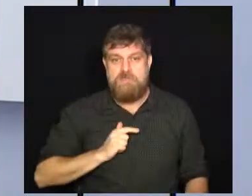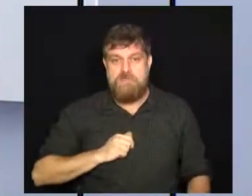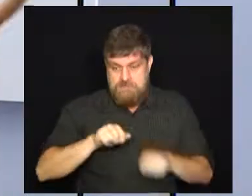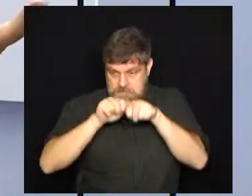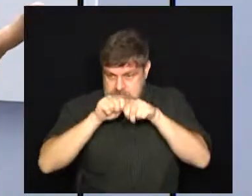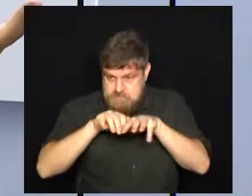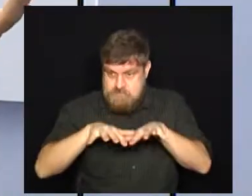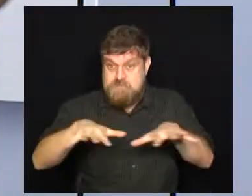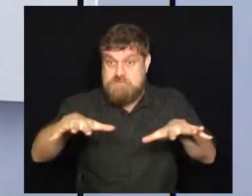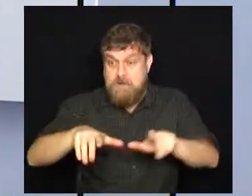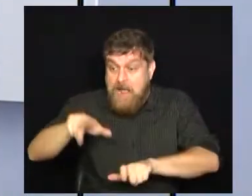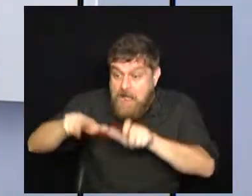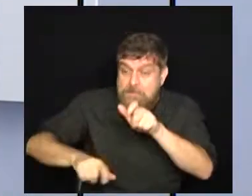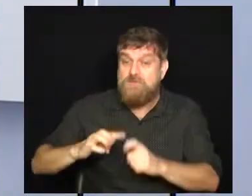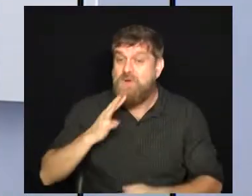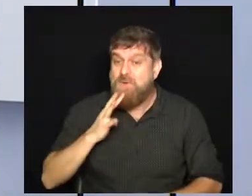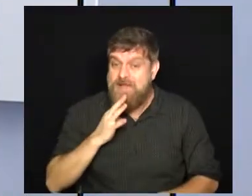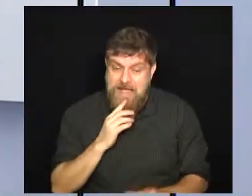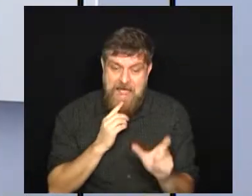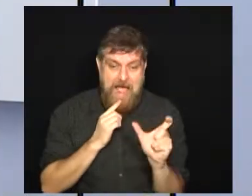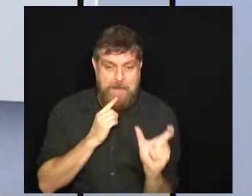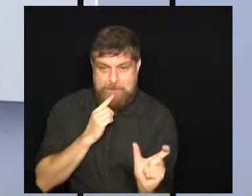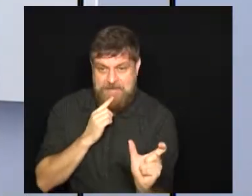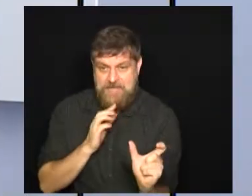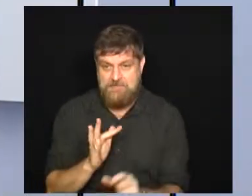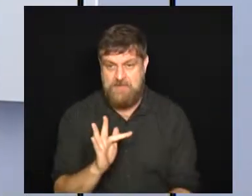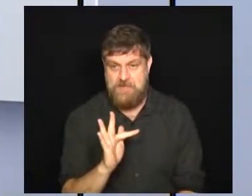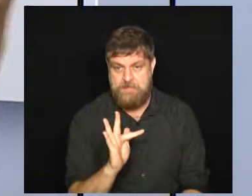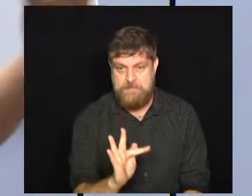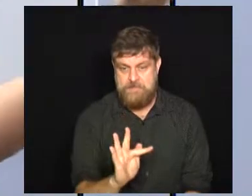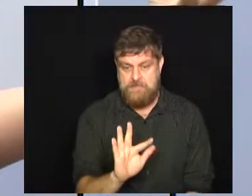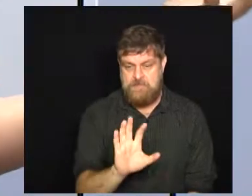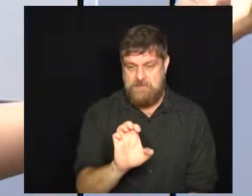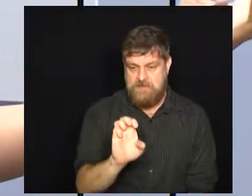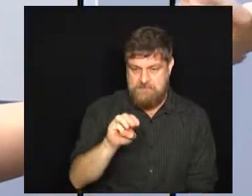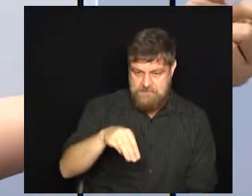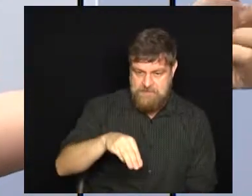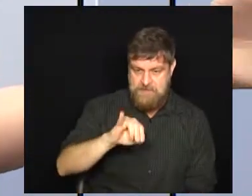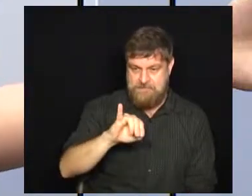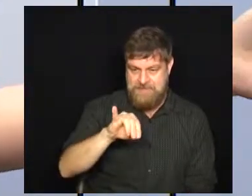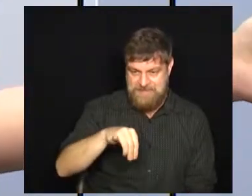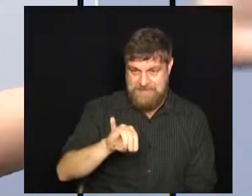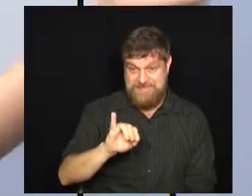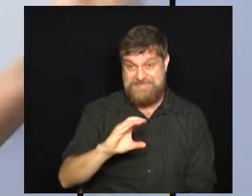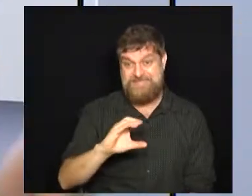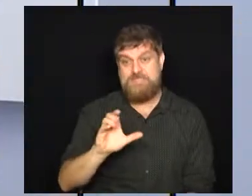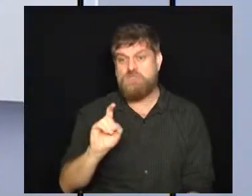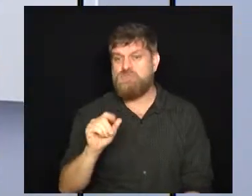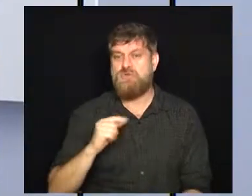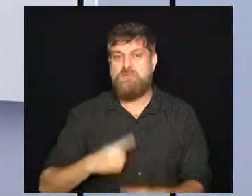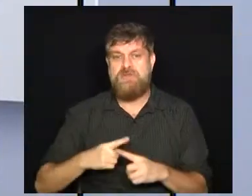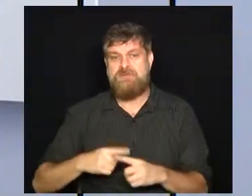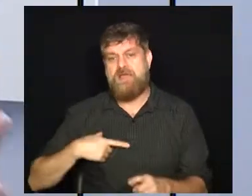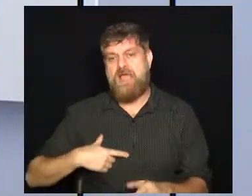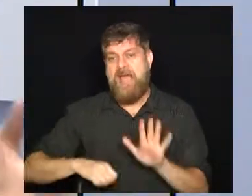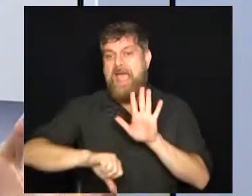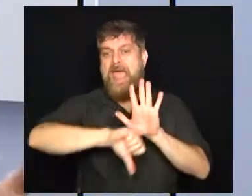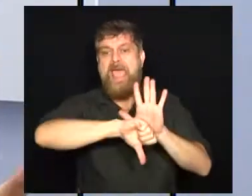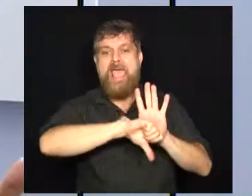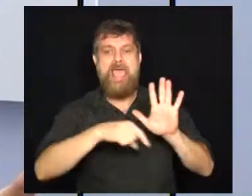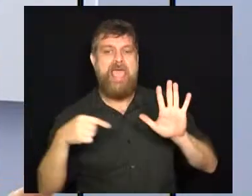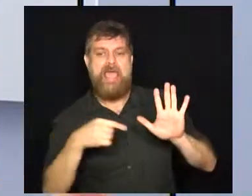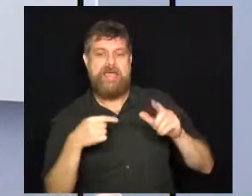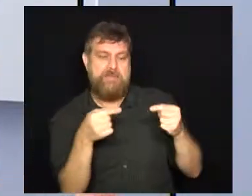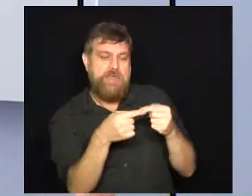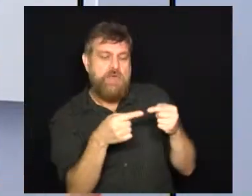espaço, feminicídio. Mas até então se falava de... Como é que é? Crime passional. E a gente sempre